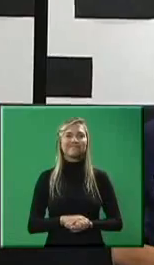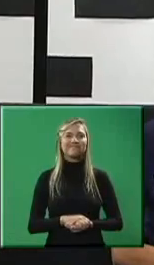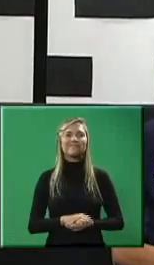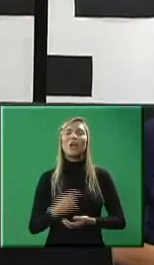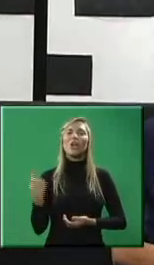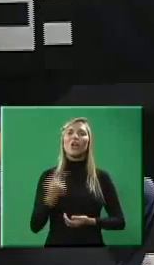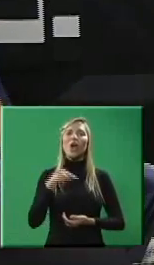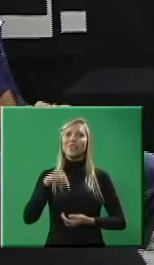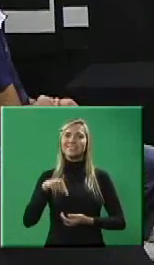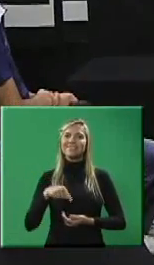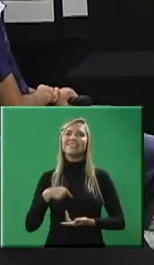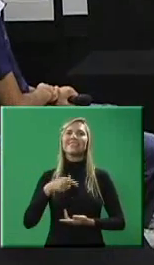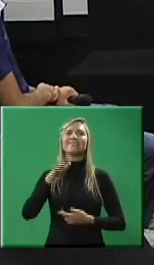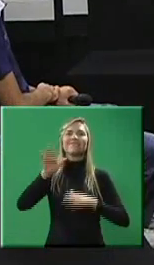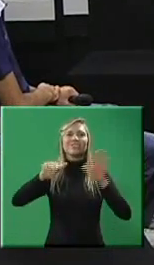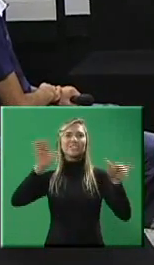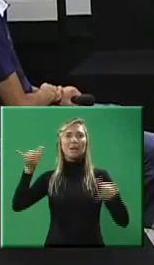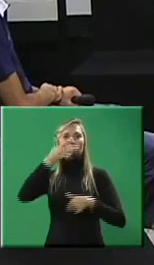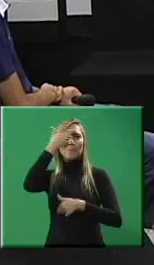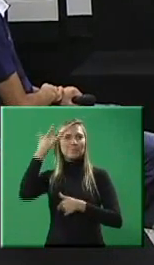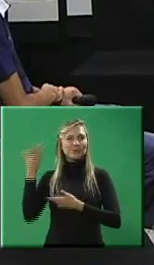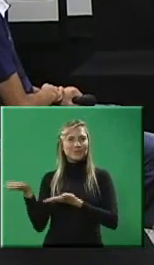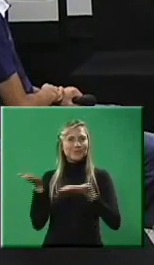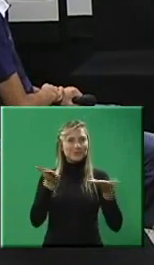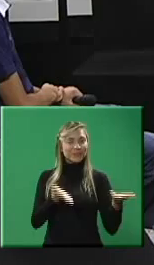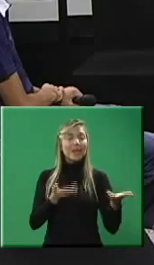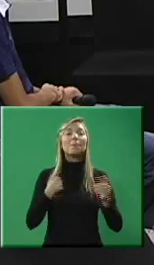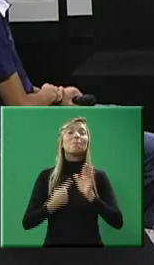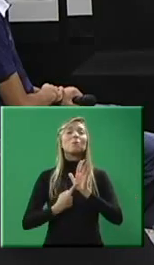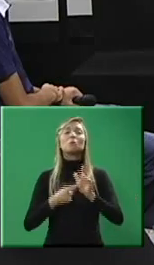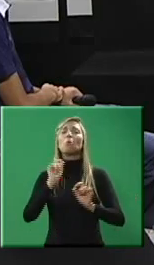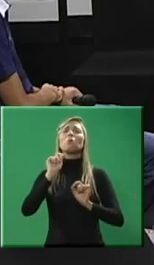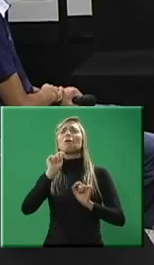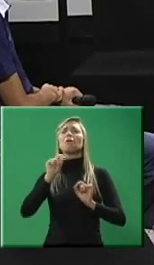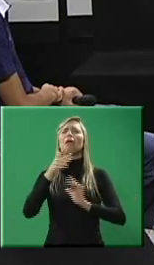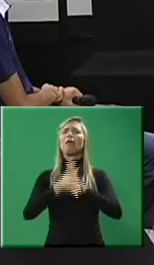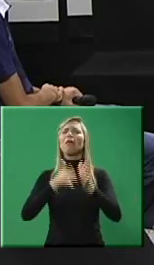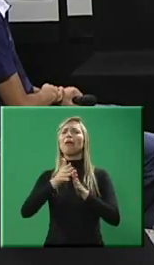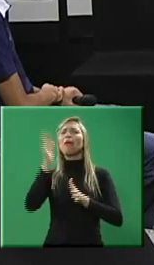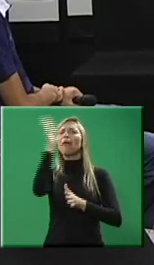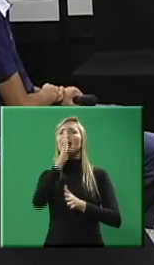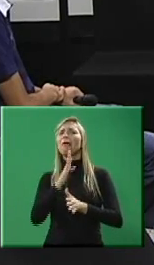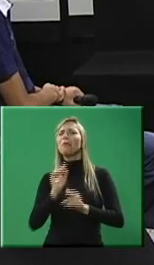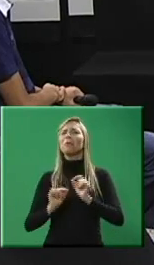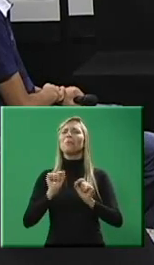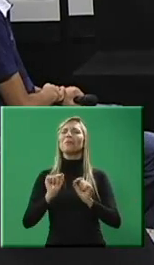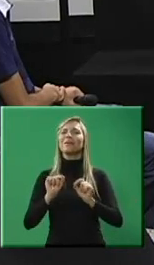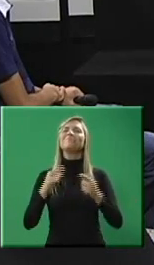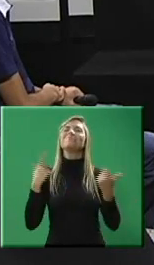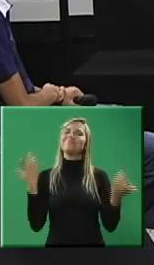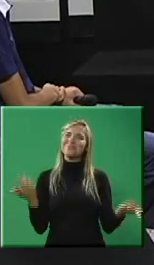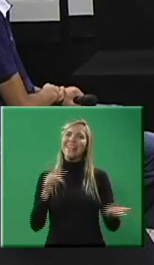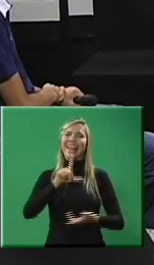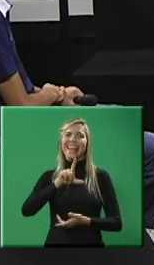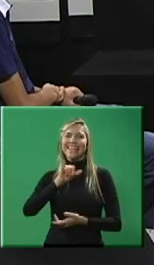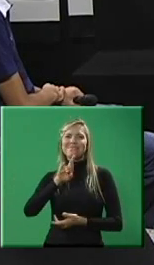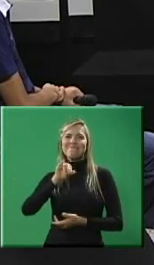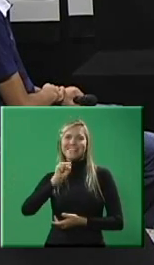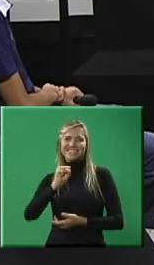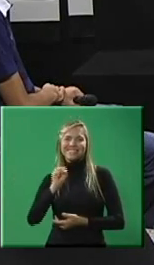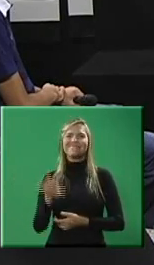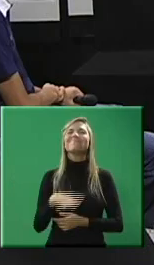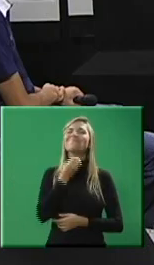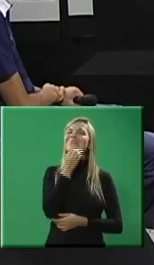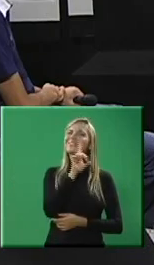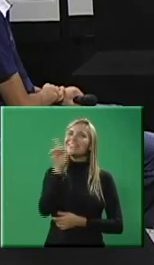Nós temos aqui alguns convidados que vão nos apresentar o que é a Libras e os desdobramentos que a gente pode falar sobre ela. Bom